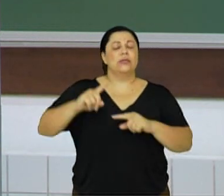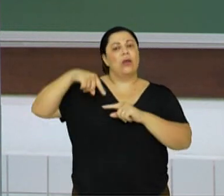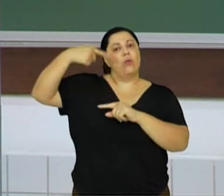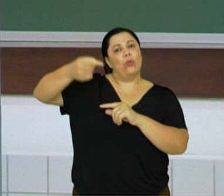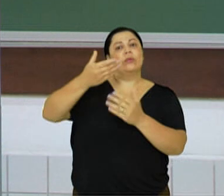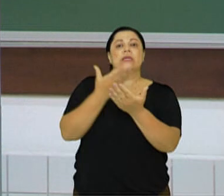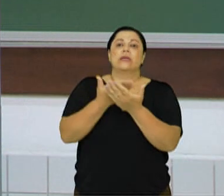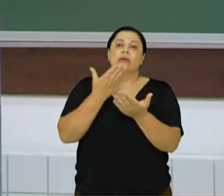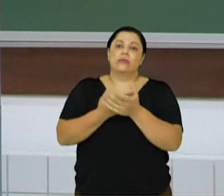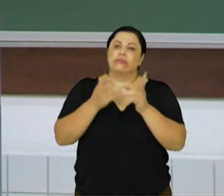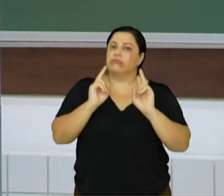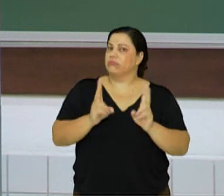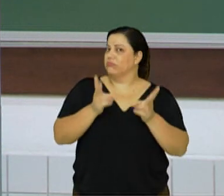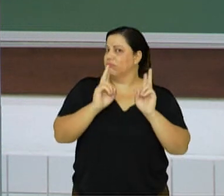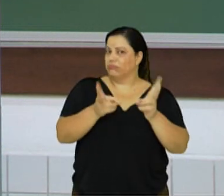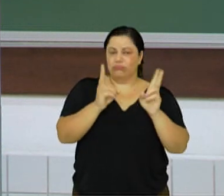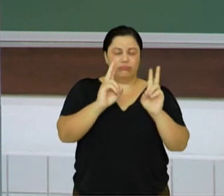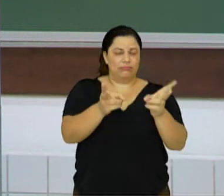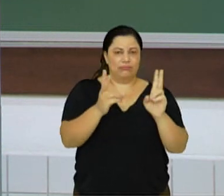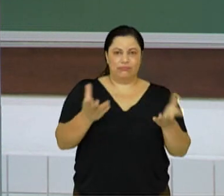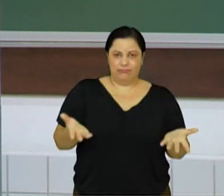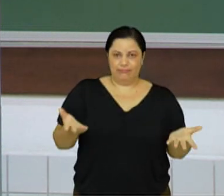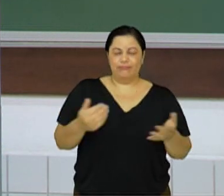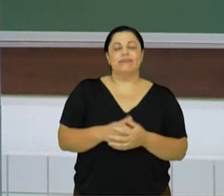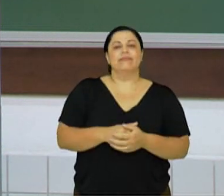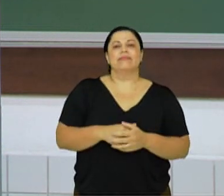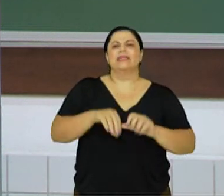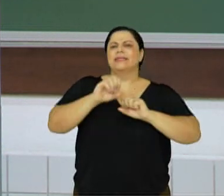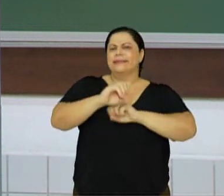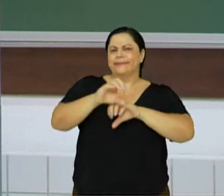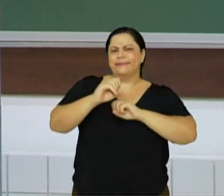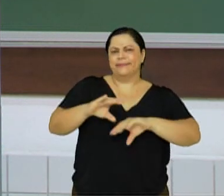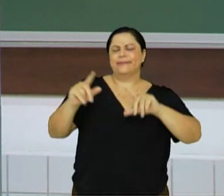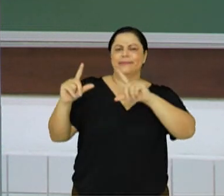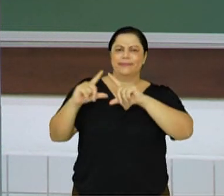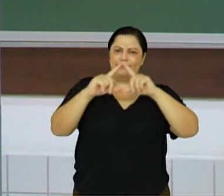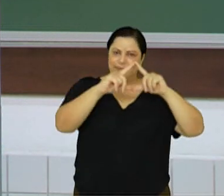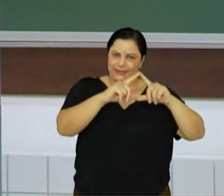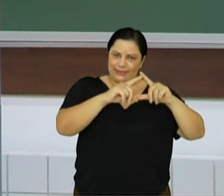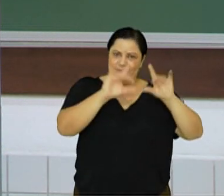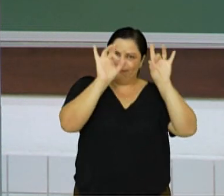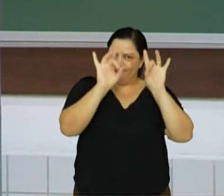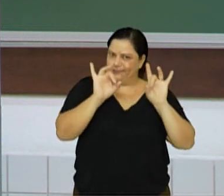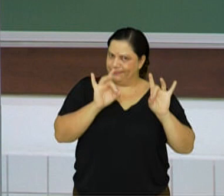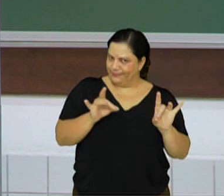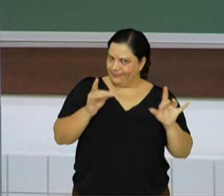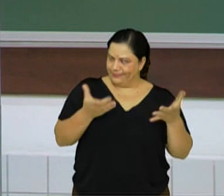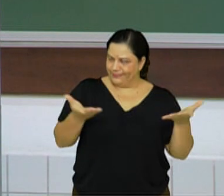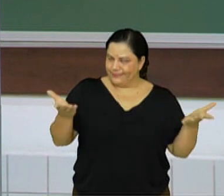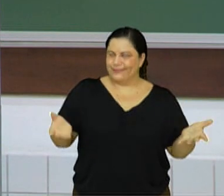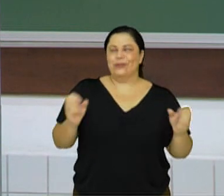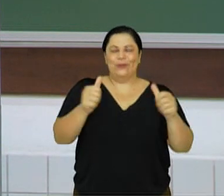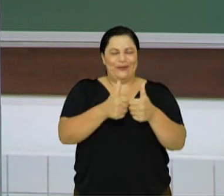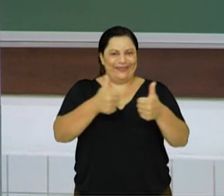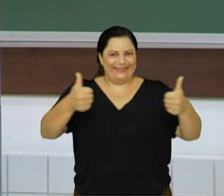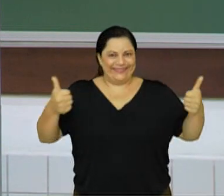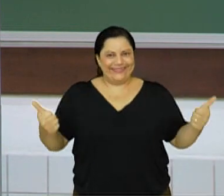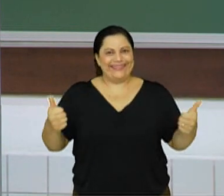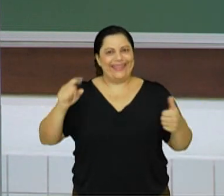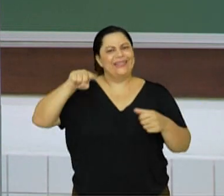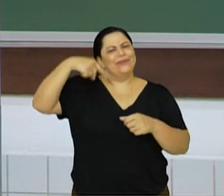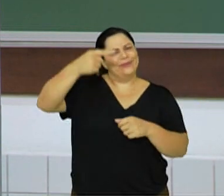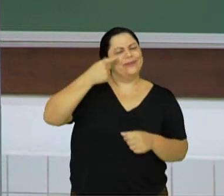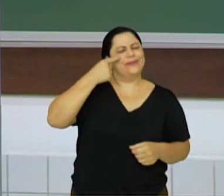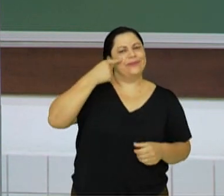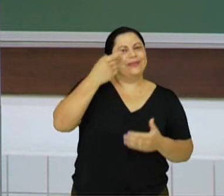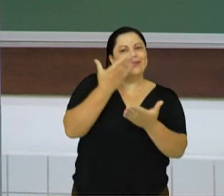gente vai continuar ainda a trabalhar com uma pirâmide especial, que é o tronco de pirâmide, tá bom? Nos vemos na